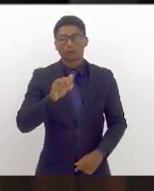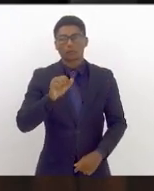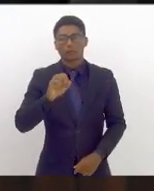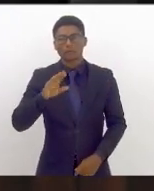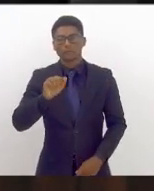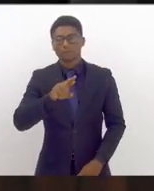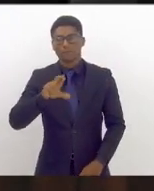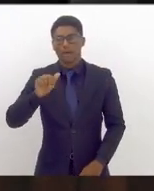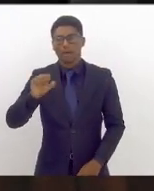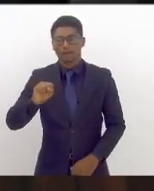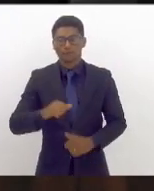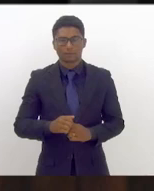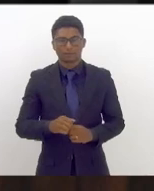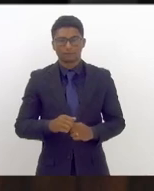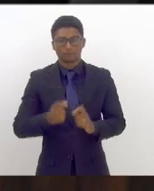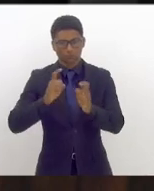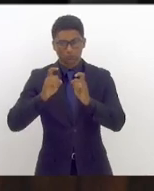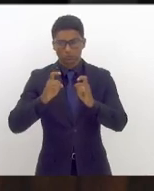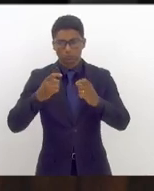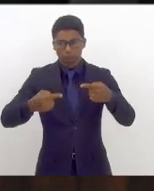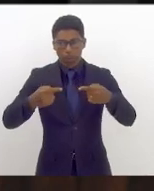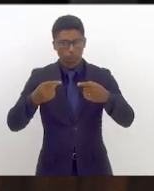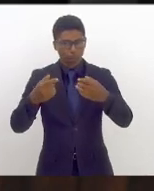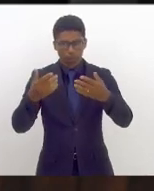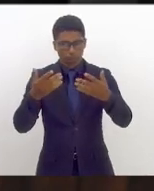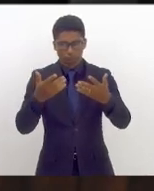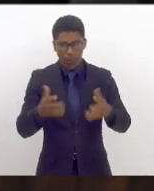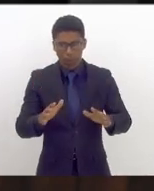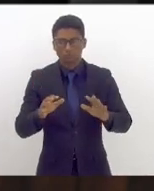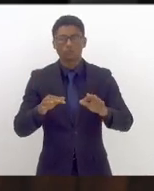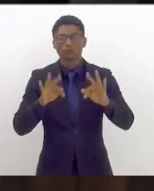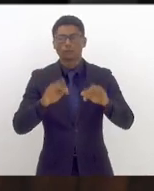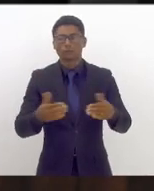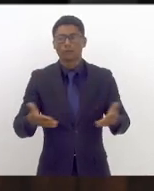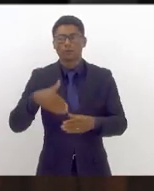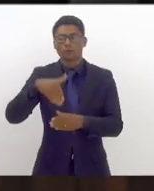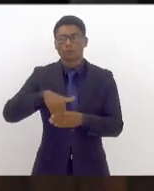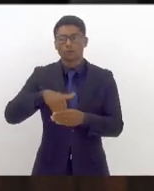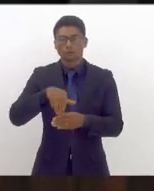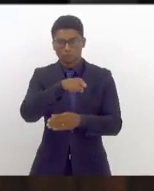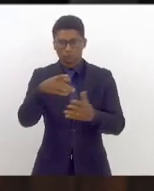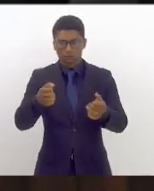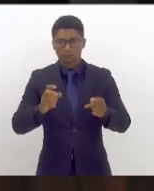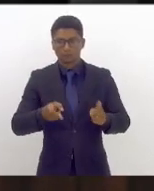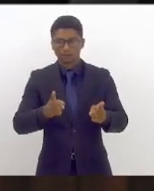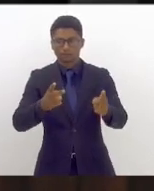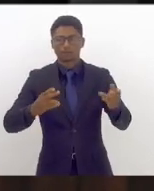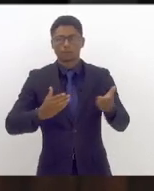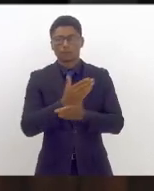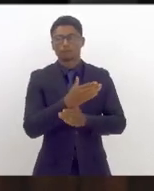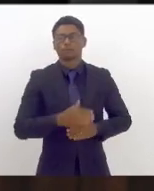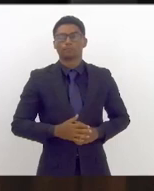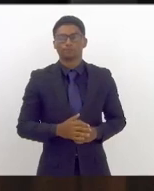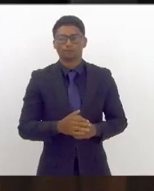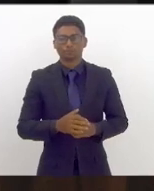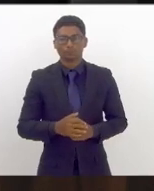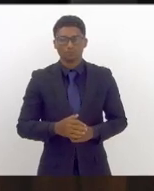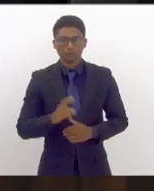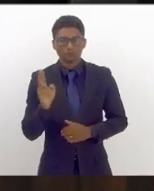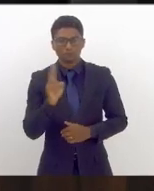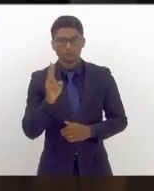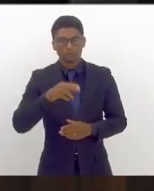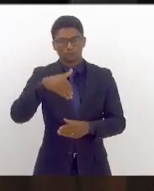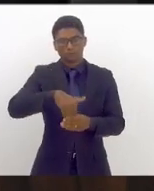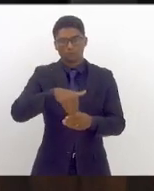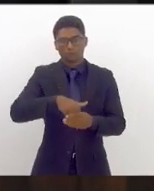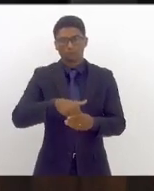em discussão nova no que Queira discutir encerrada discussão em votação seus que a prova estão aprovado vai autógrafo regime de urgência